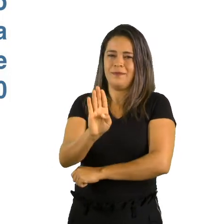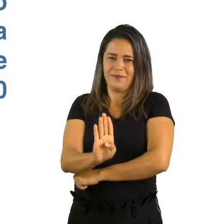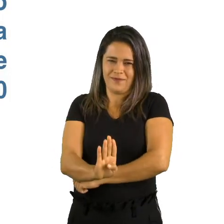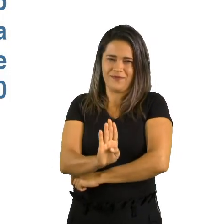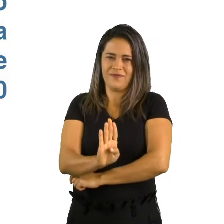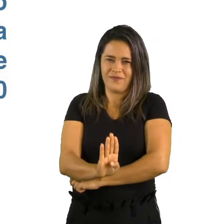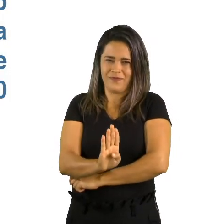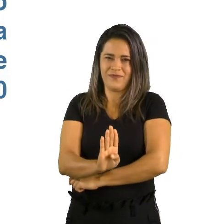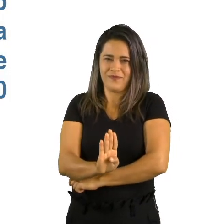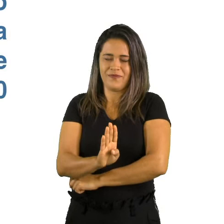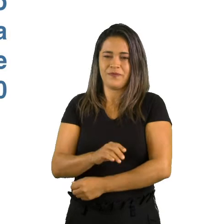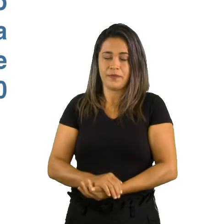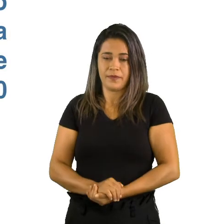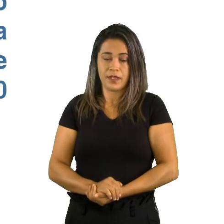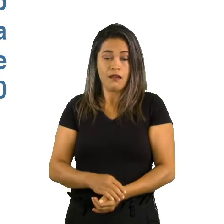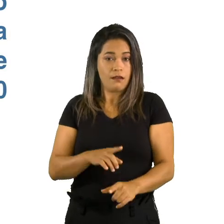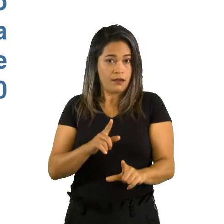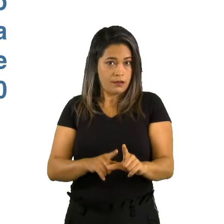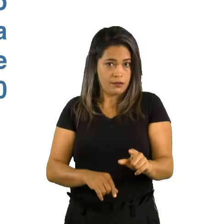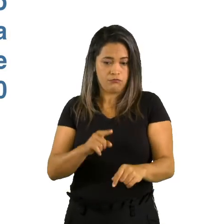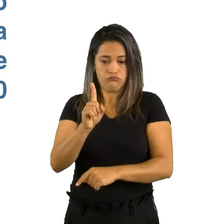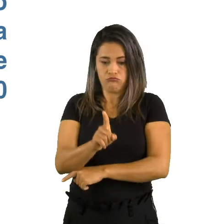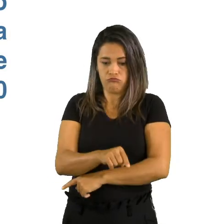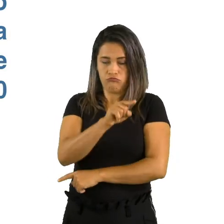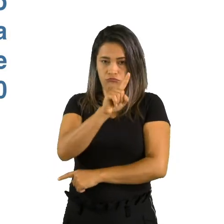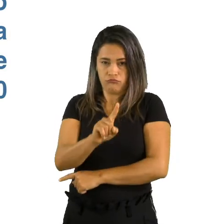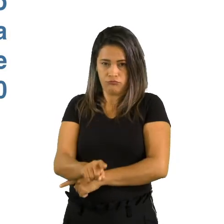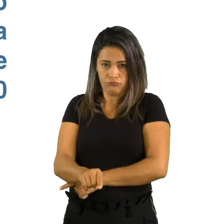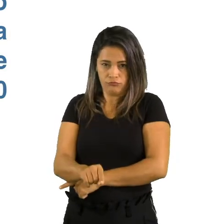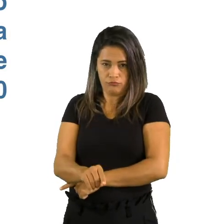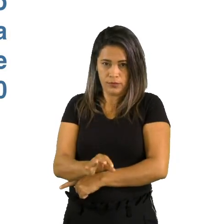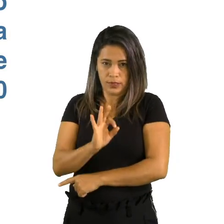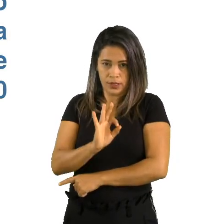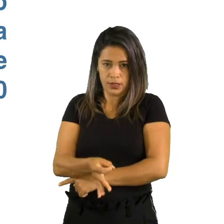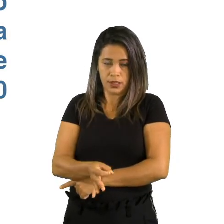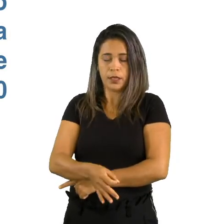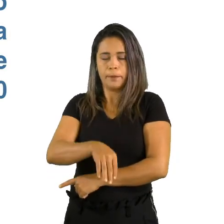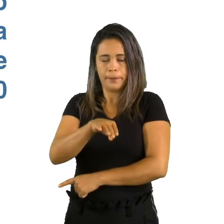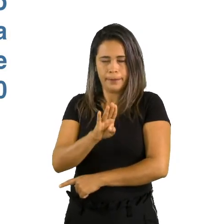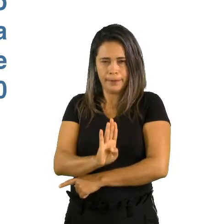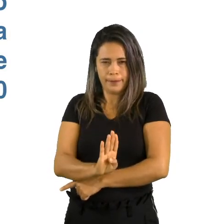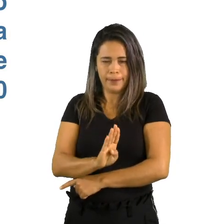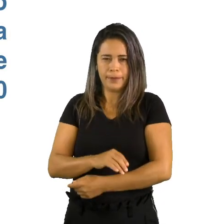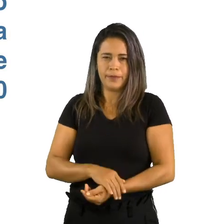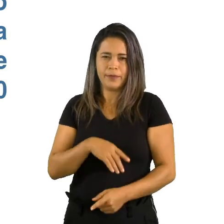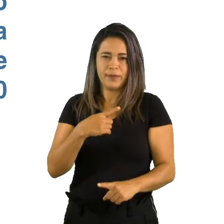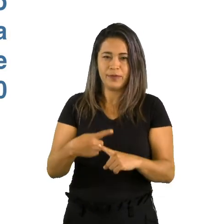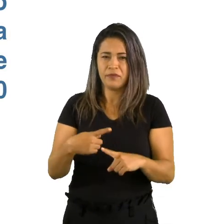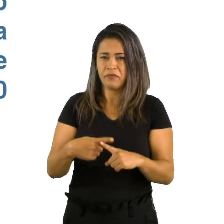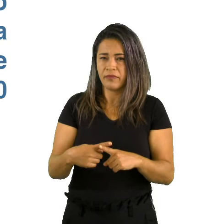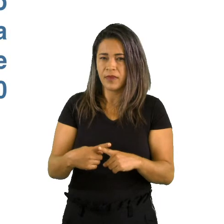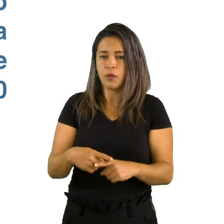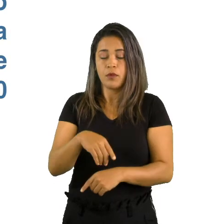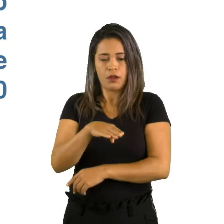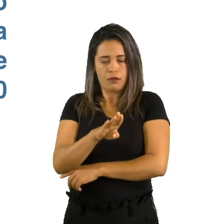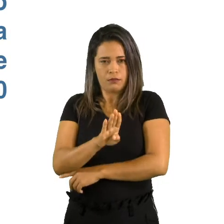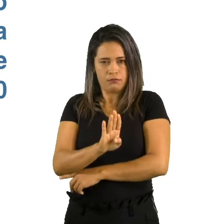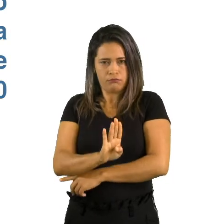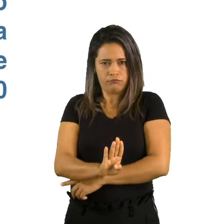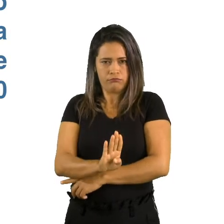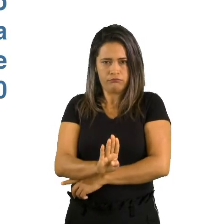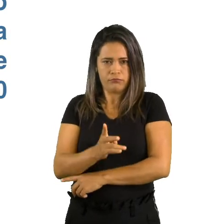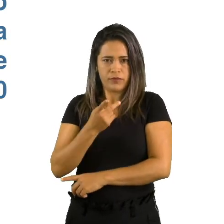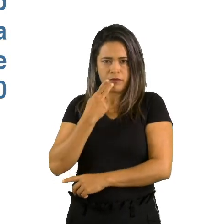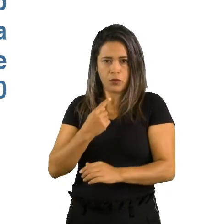Então, a letra que eu marcaria lá seria a B. Por que a B? Porque é na B que está falando que tem